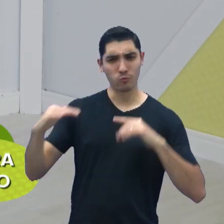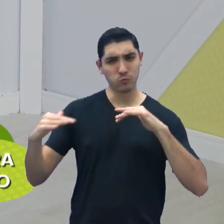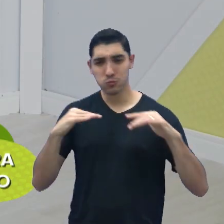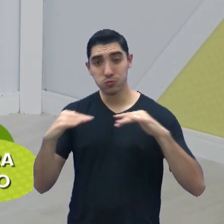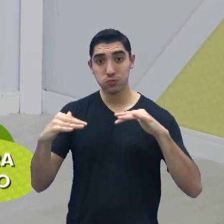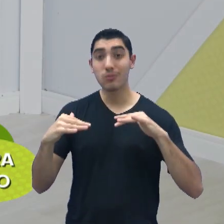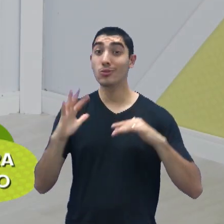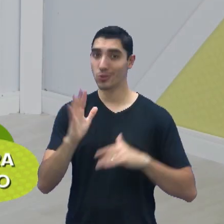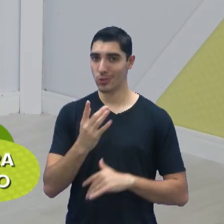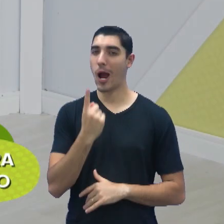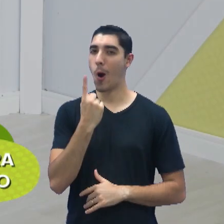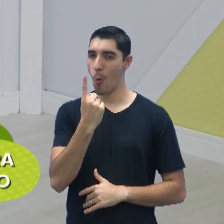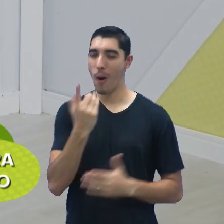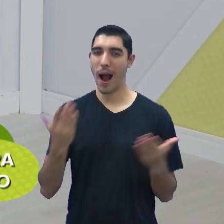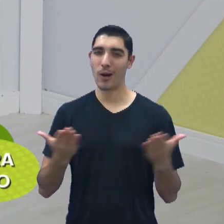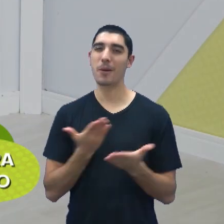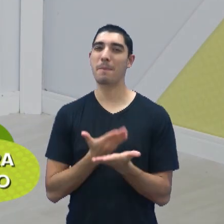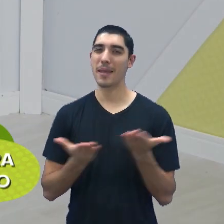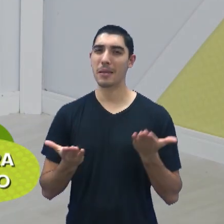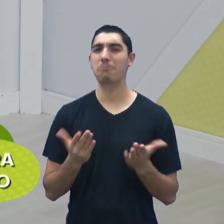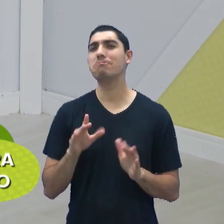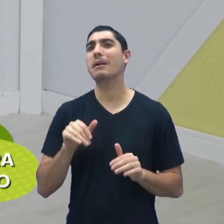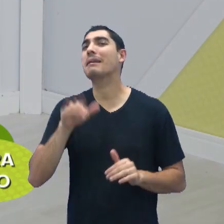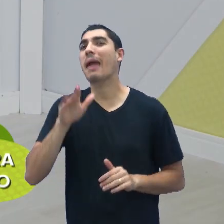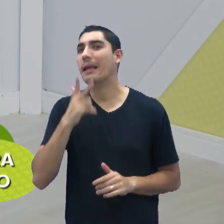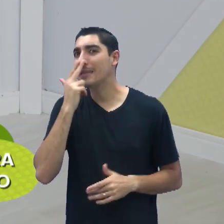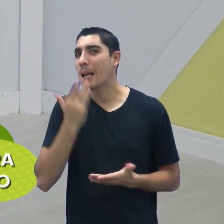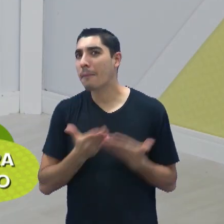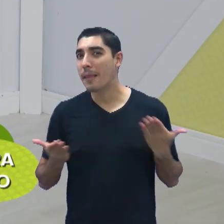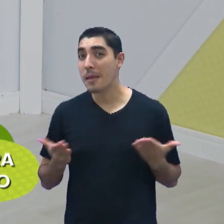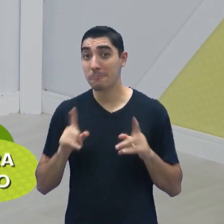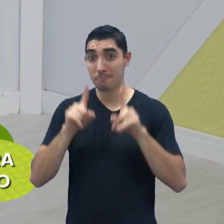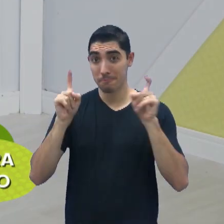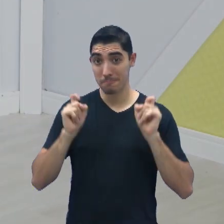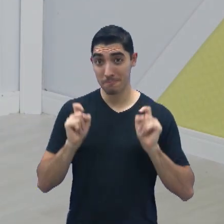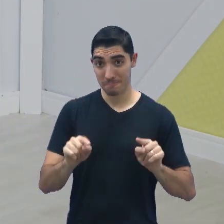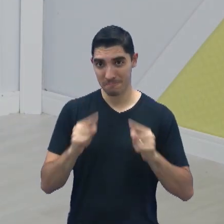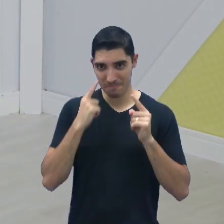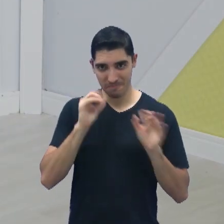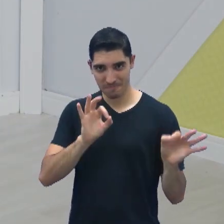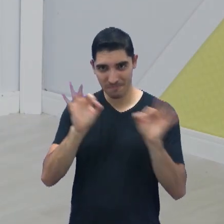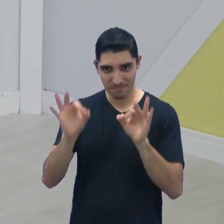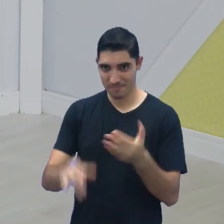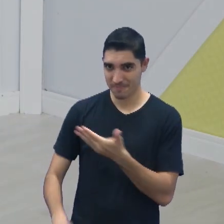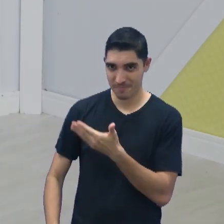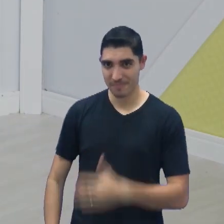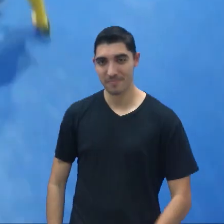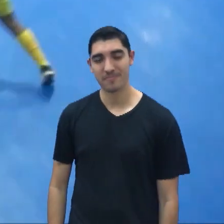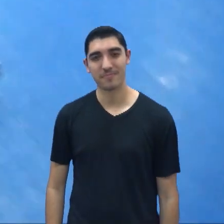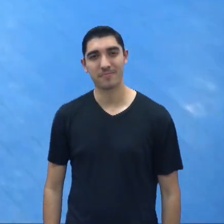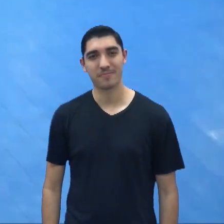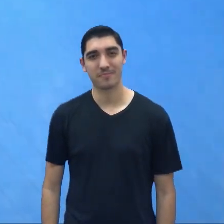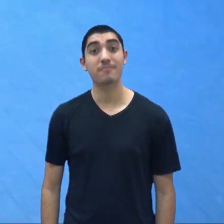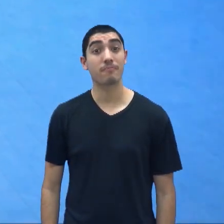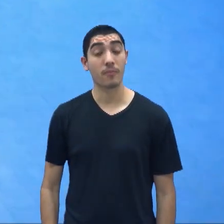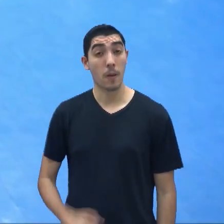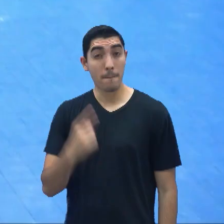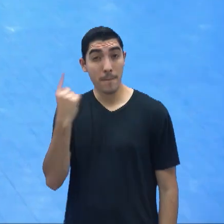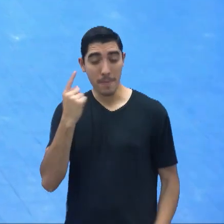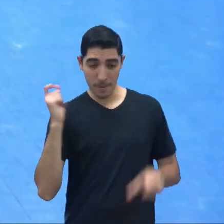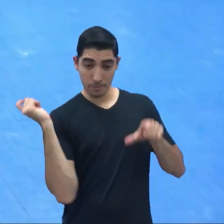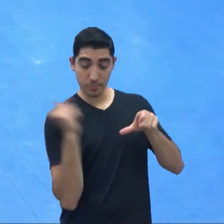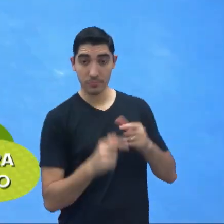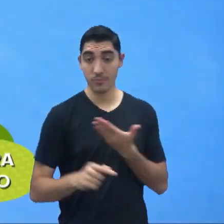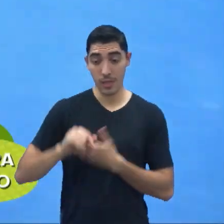delas não está mais invicta. Então, vamos ver quem levou a melhor? Solta, Rodrigo! O primeiro do jogo saiu com Jaquinha,